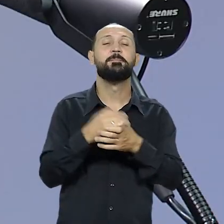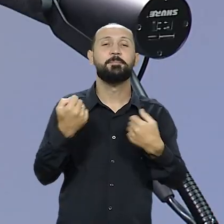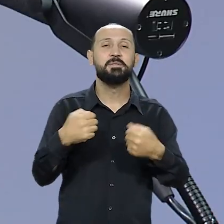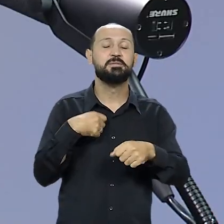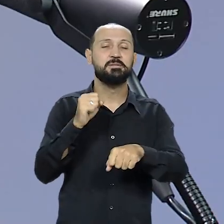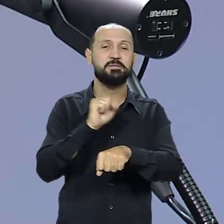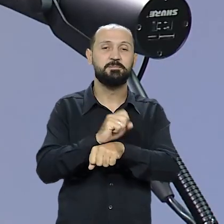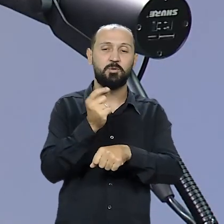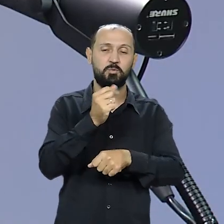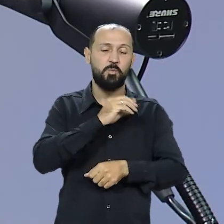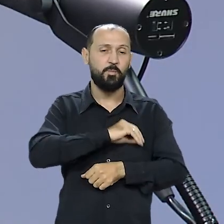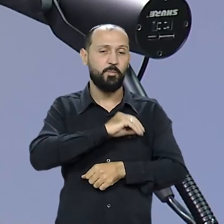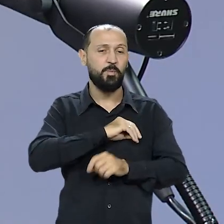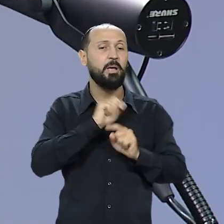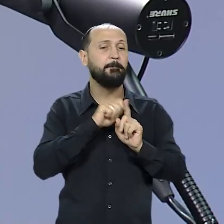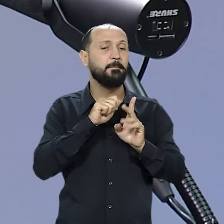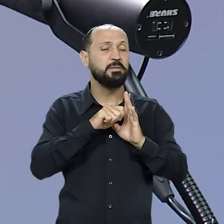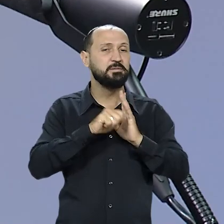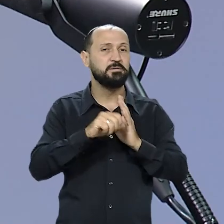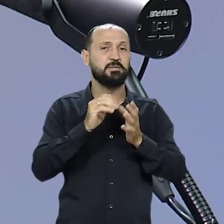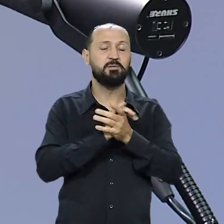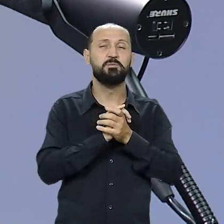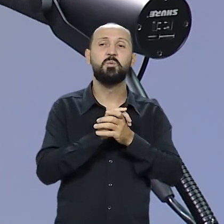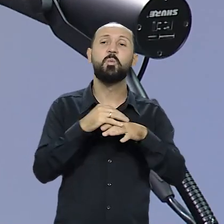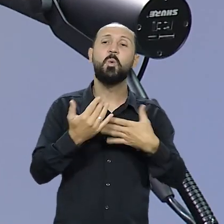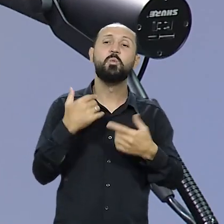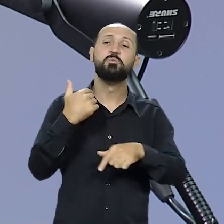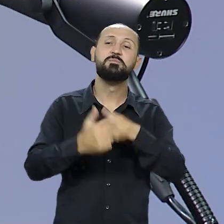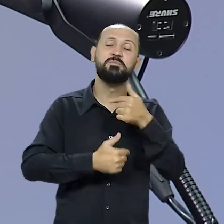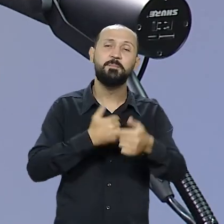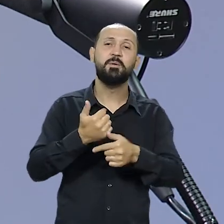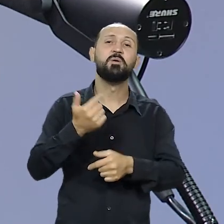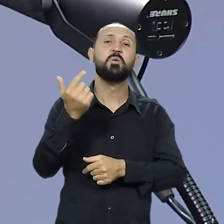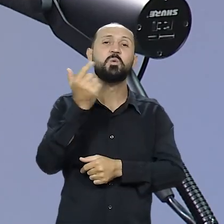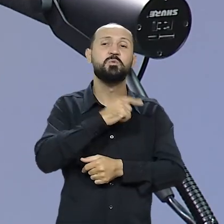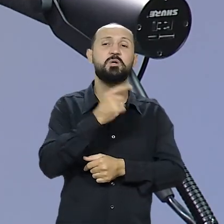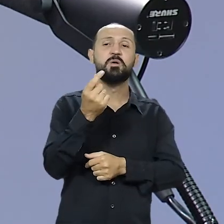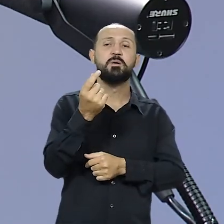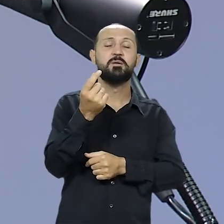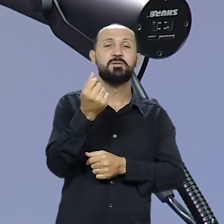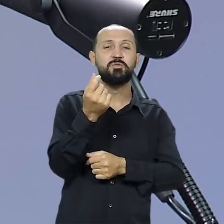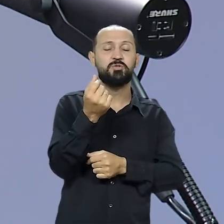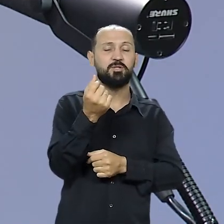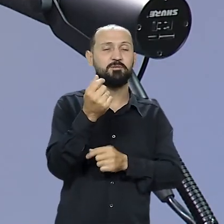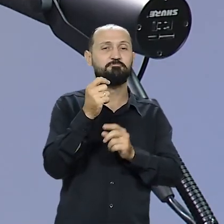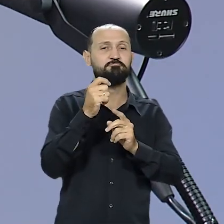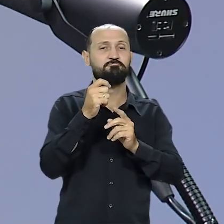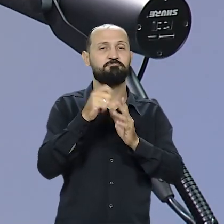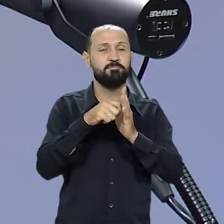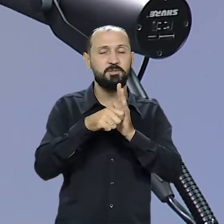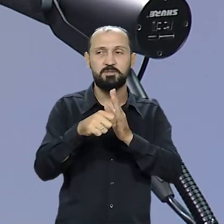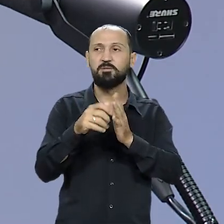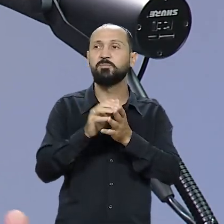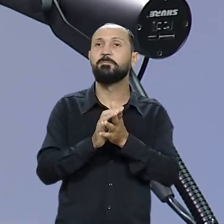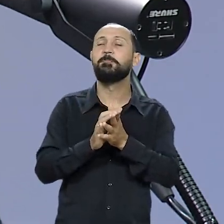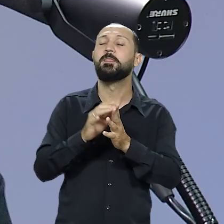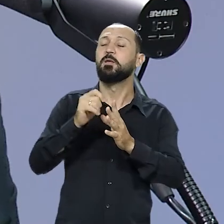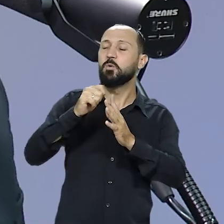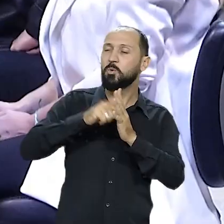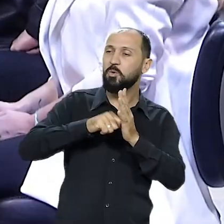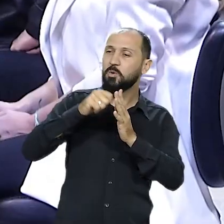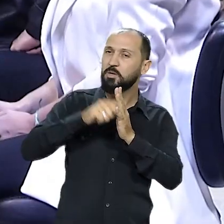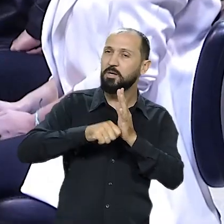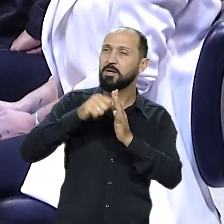tem que ter uma renda mensal. E que atividade que dá uma renda mensal? O leite,